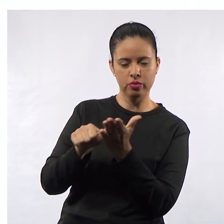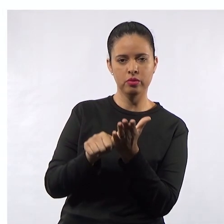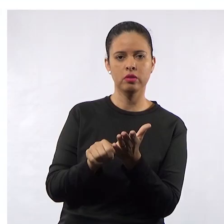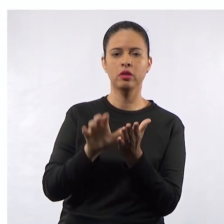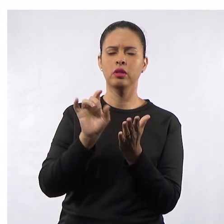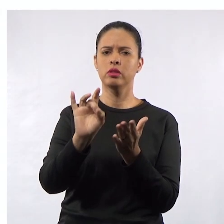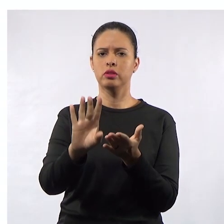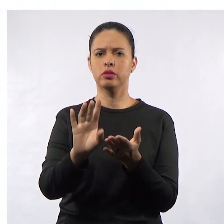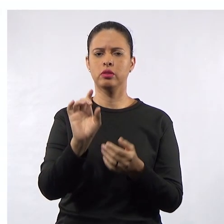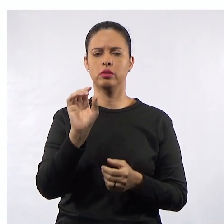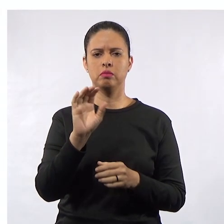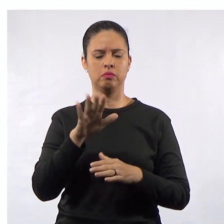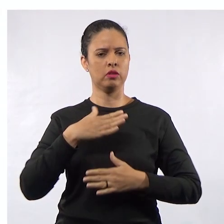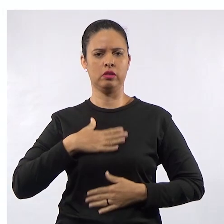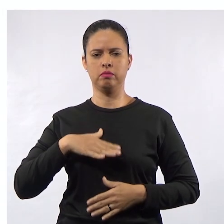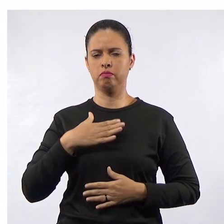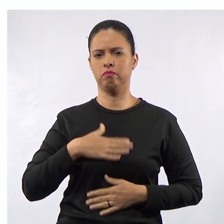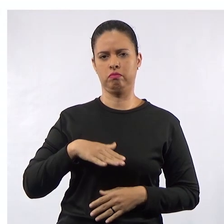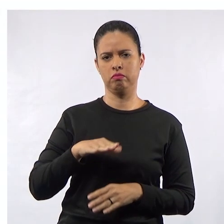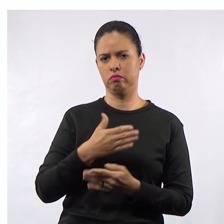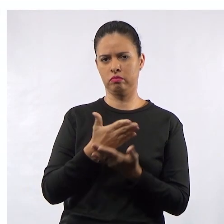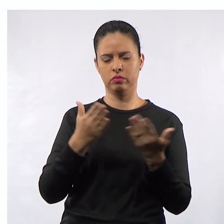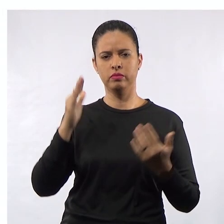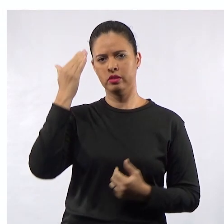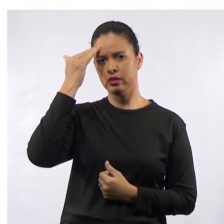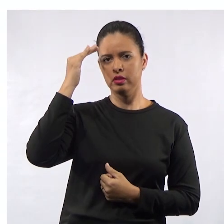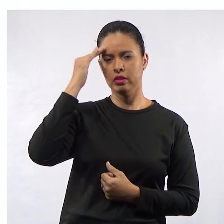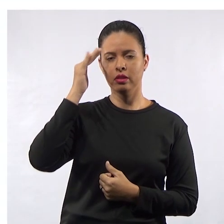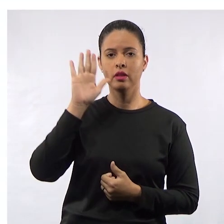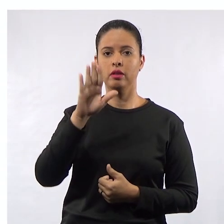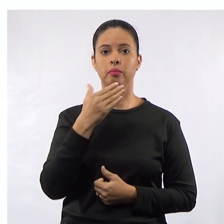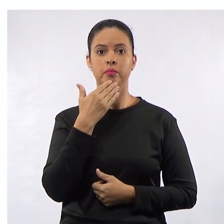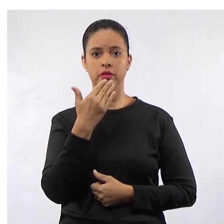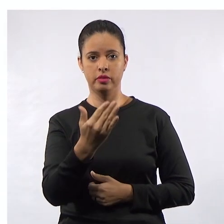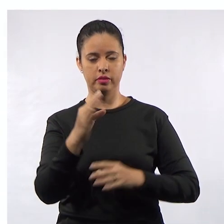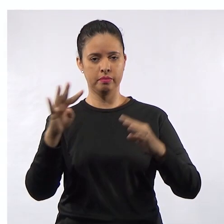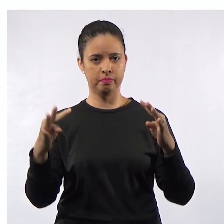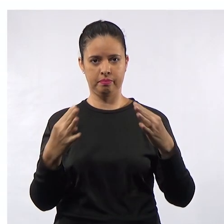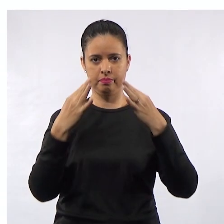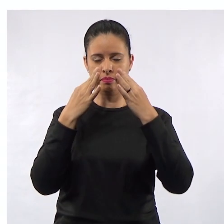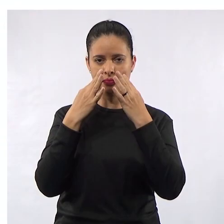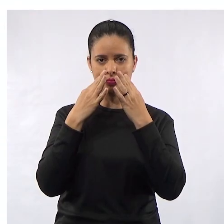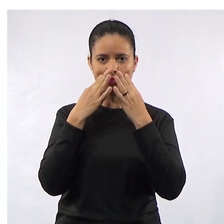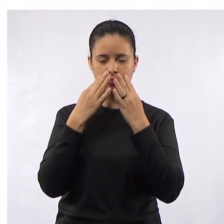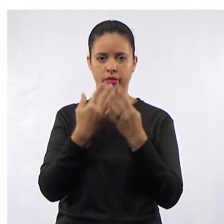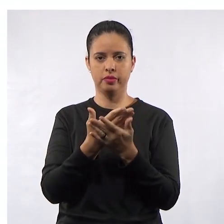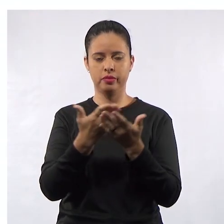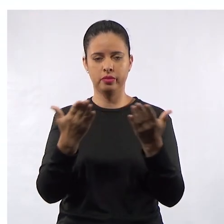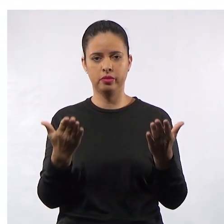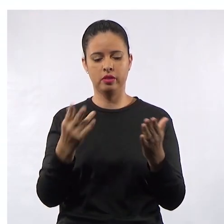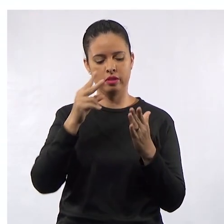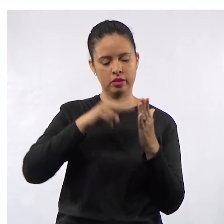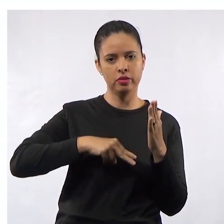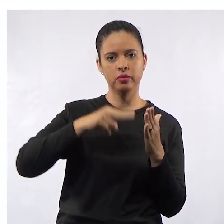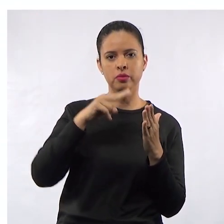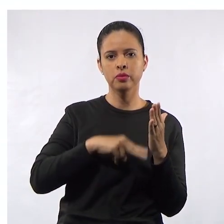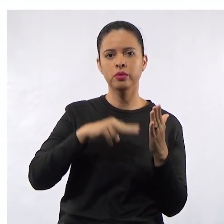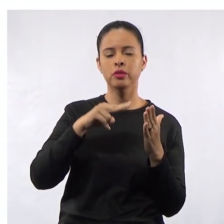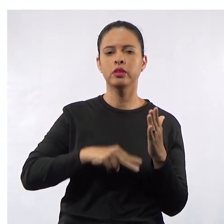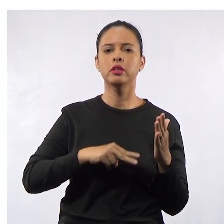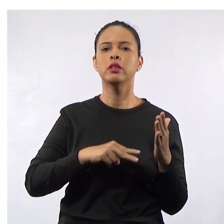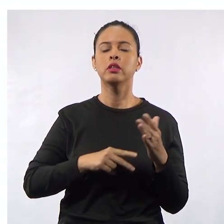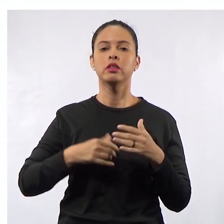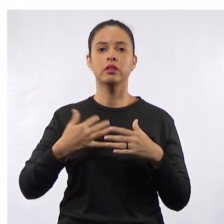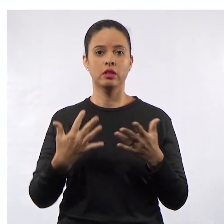deixar mais tranquilinho para vocês tanto que eu pedi atenção de vocês em relação a leitura